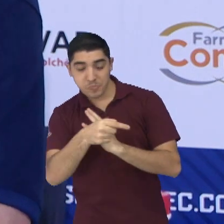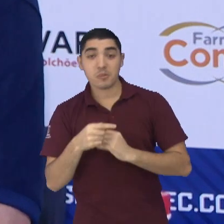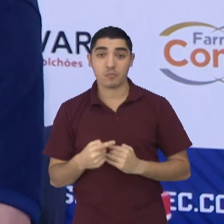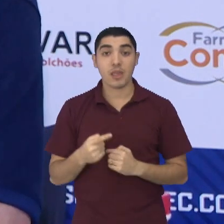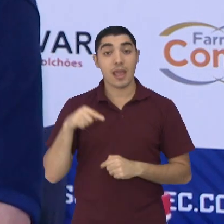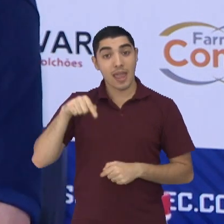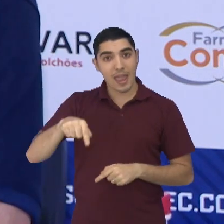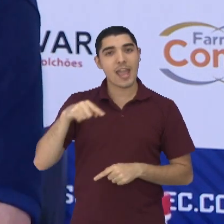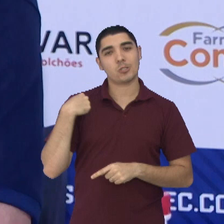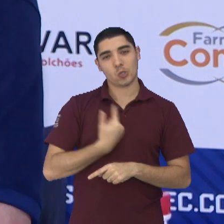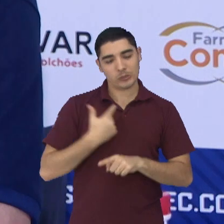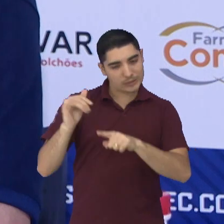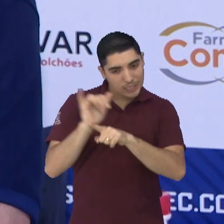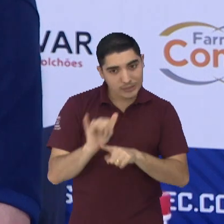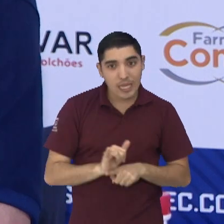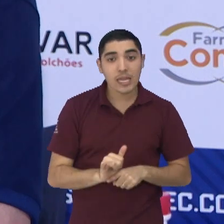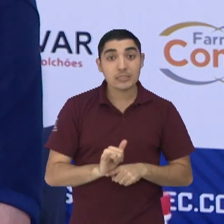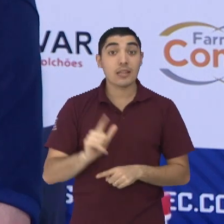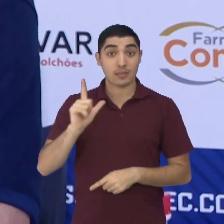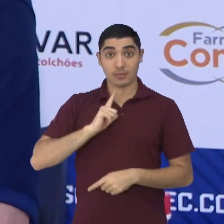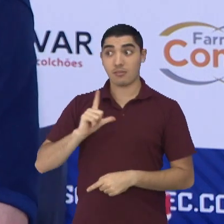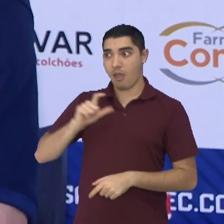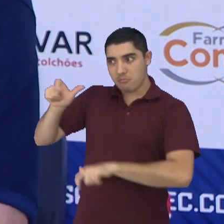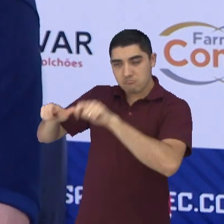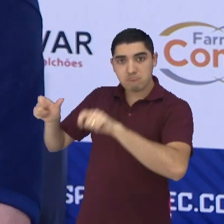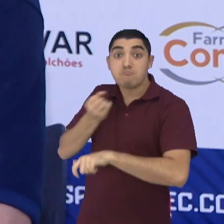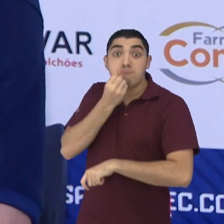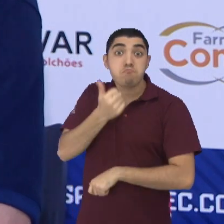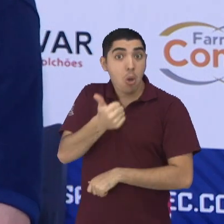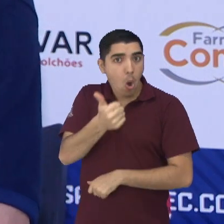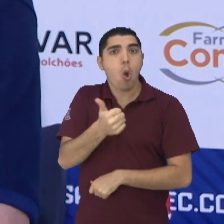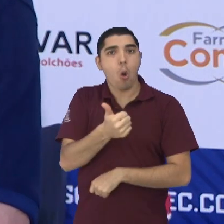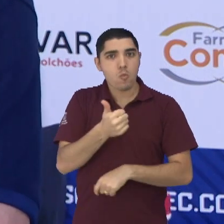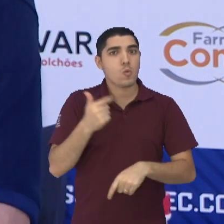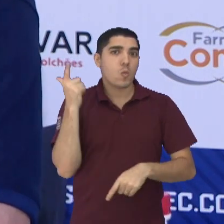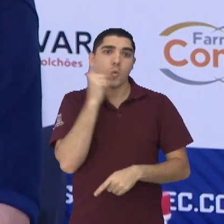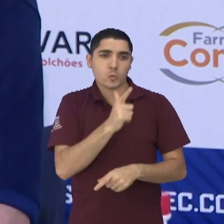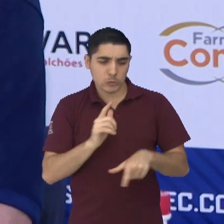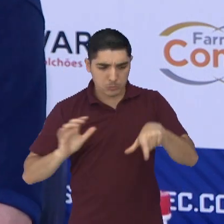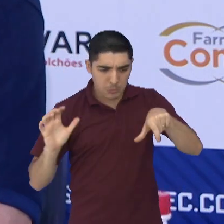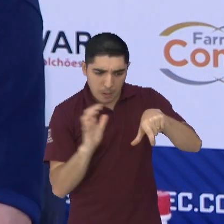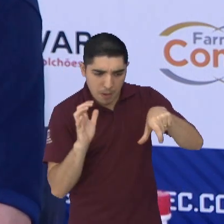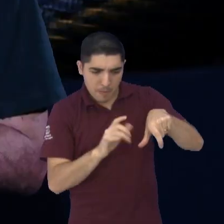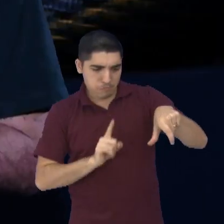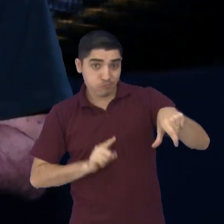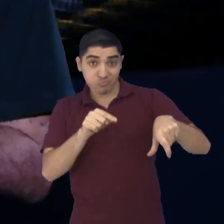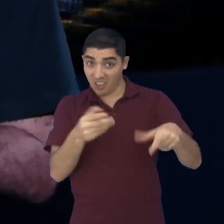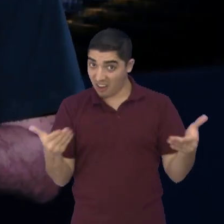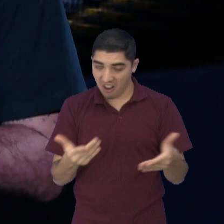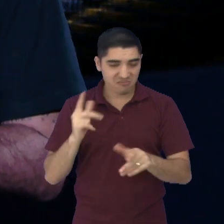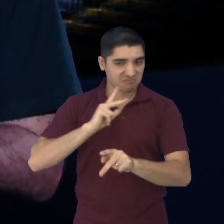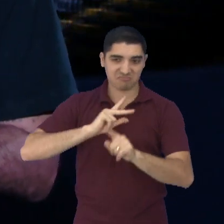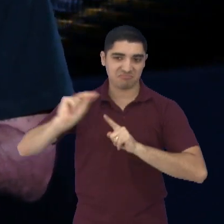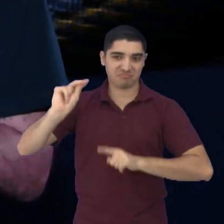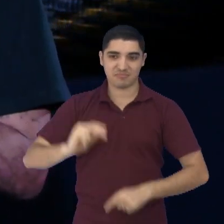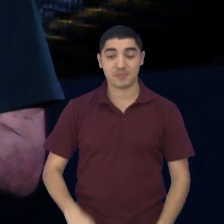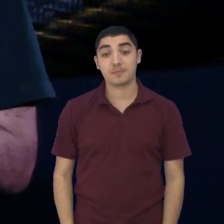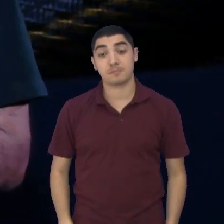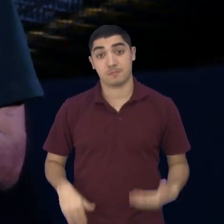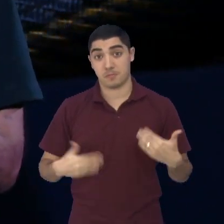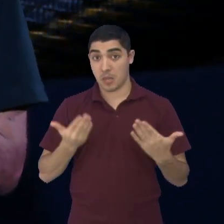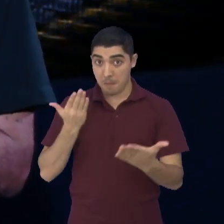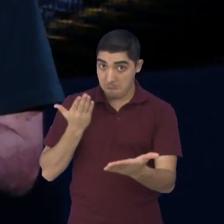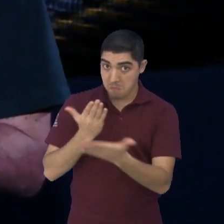treino. Nós temos bons batedores, jogadores que atacam bem a bola. resultado está aí. Com a classificação para